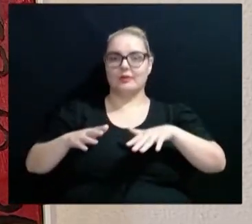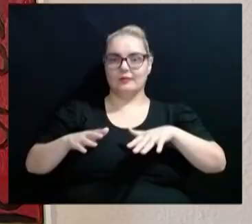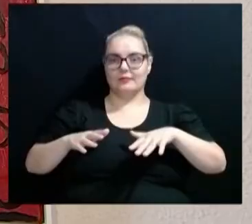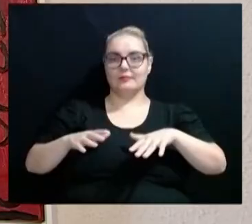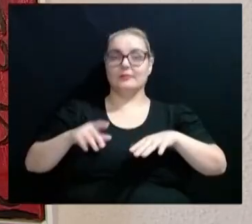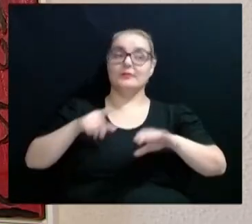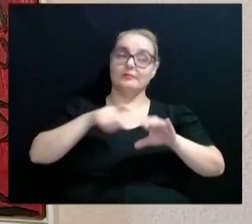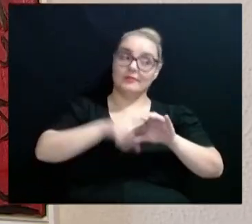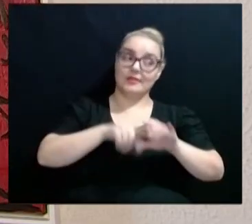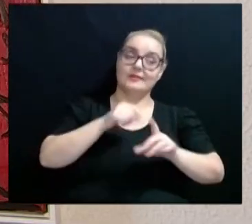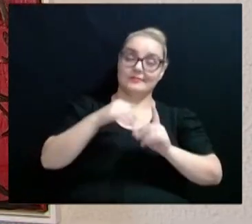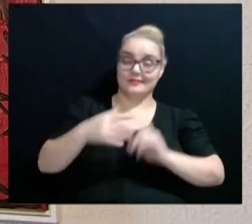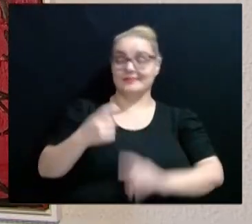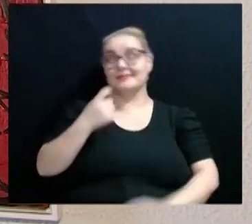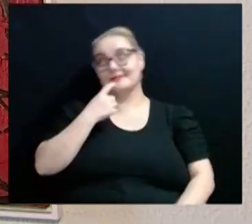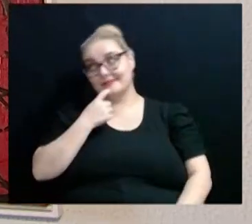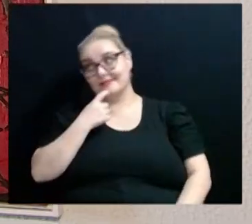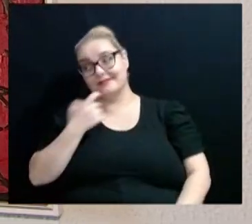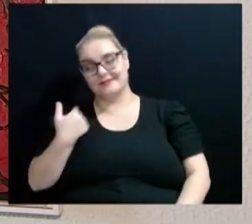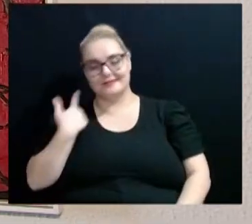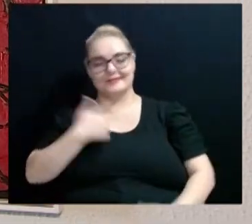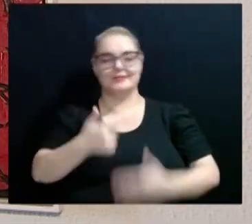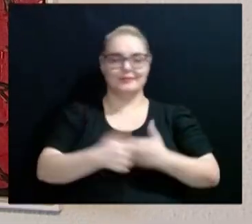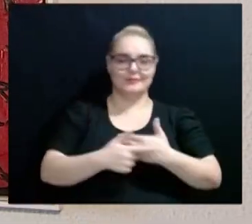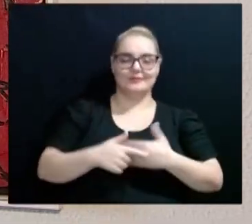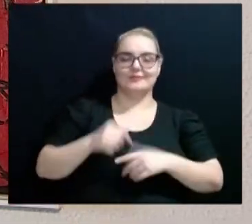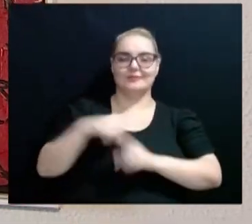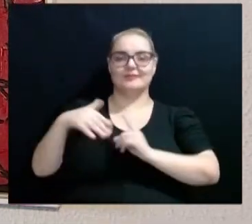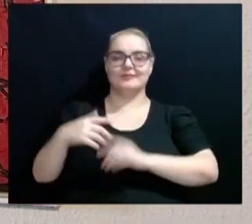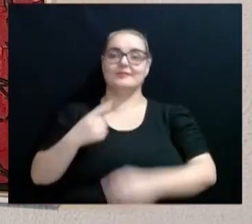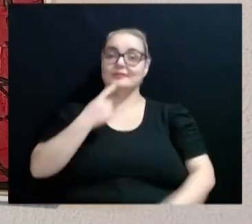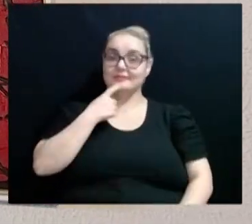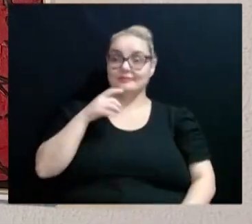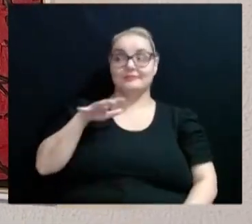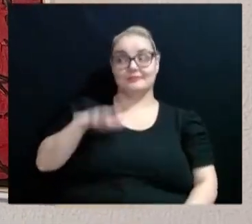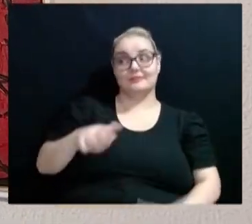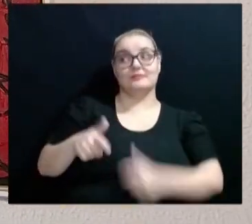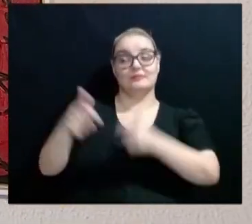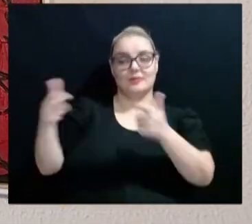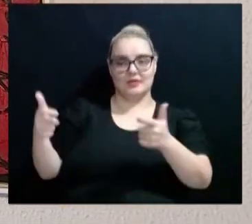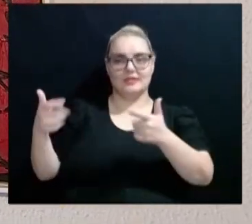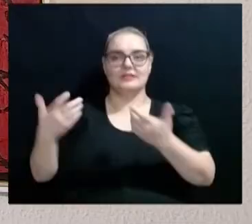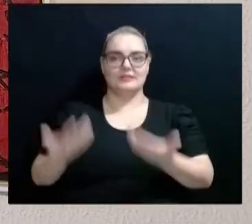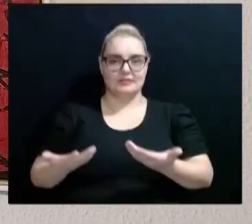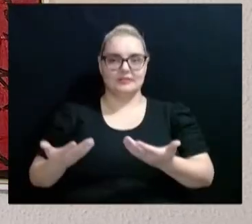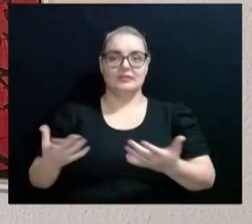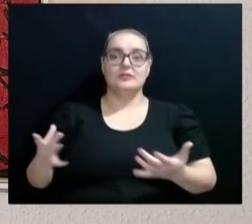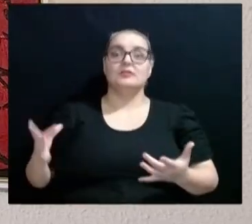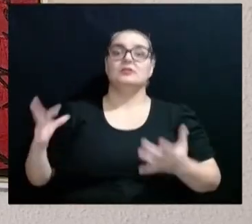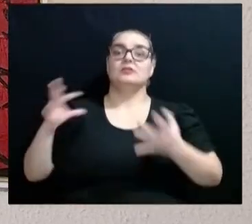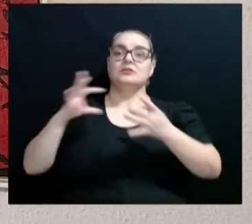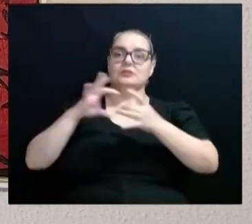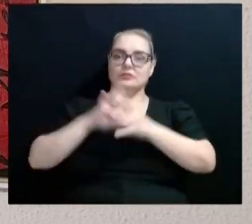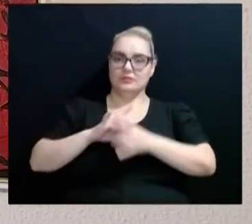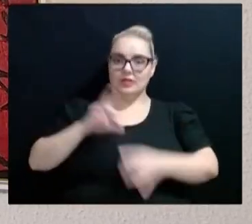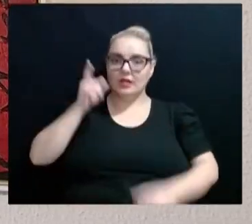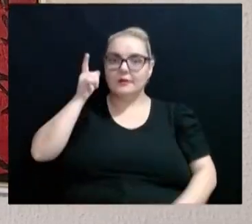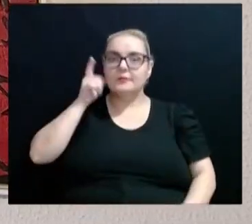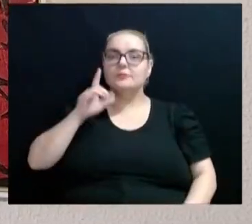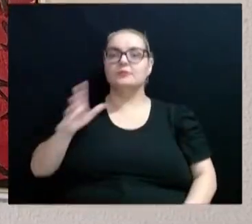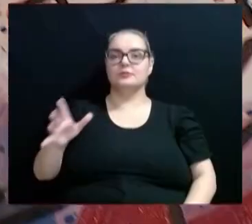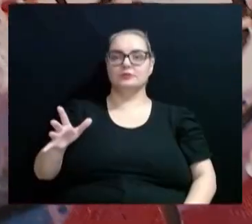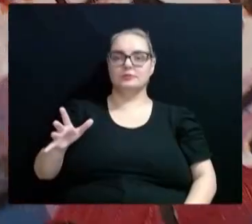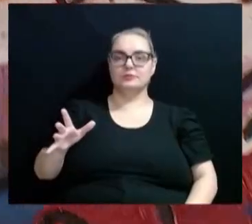no vermelho, dependendo da sociedade, né, do nosso papel da sociedade, ela mora ali no vermelho. Sim. Então, essa conexão de